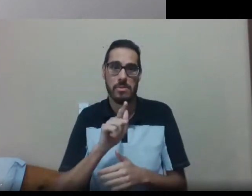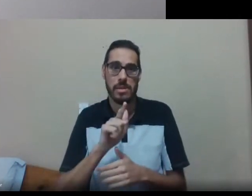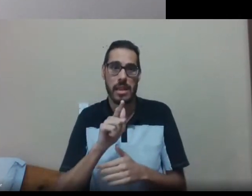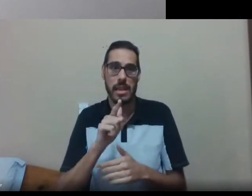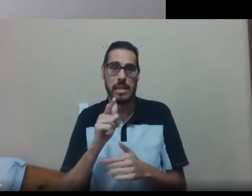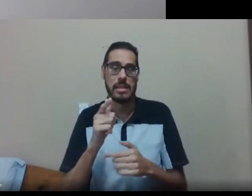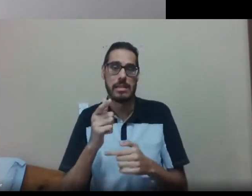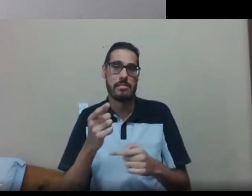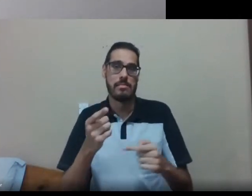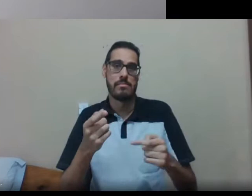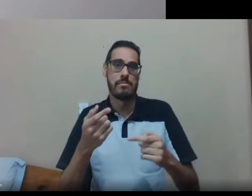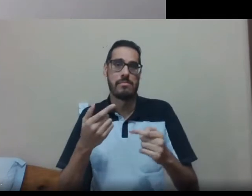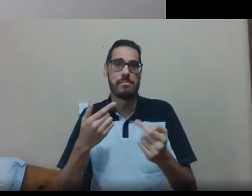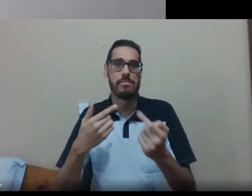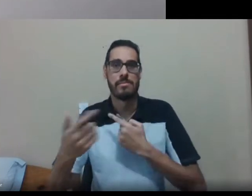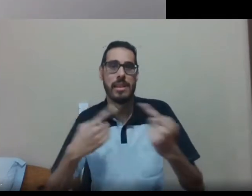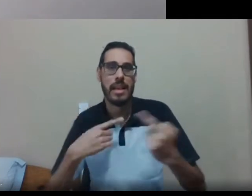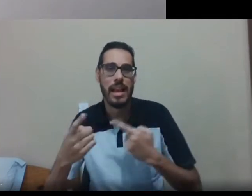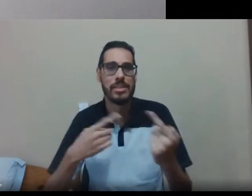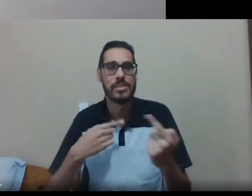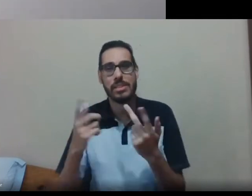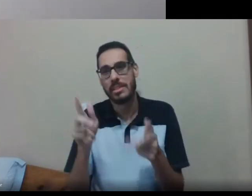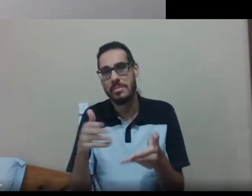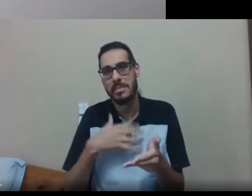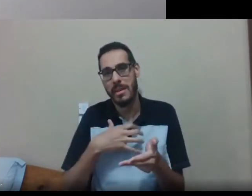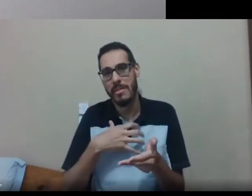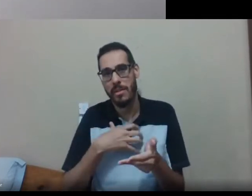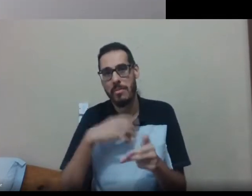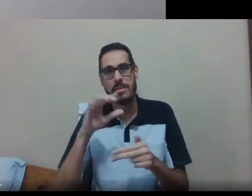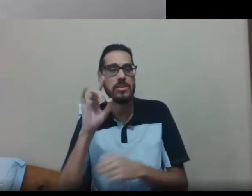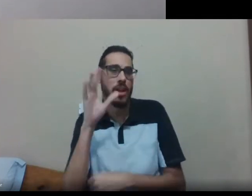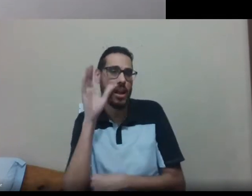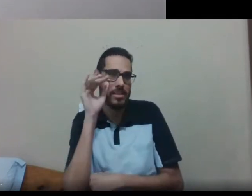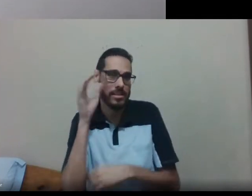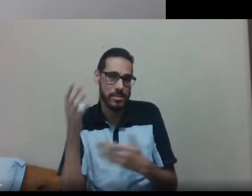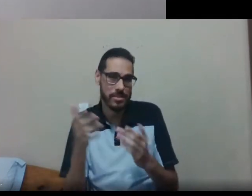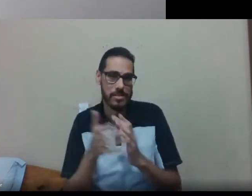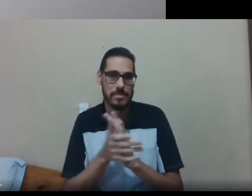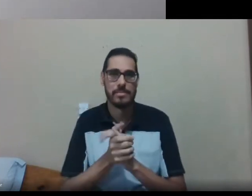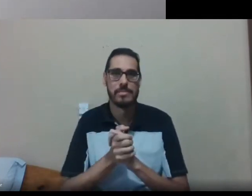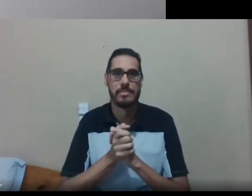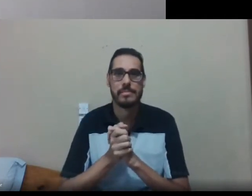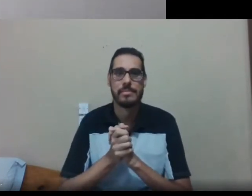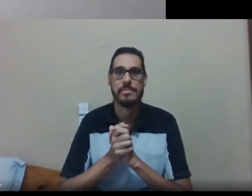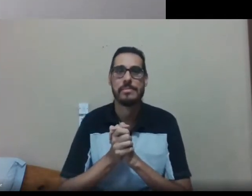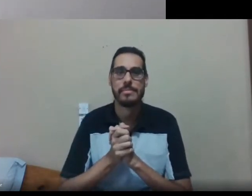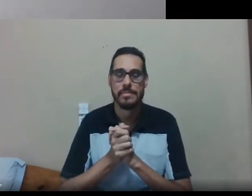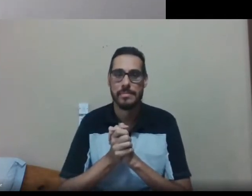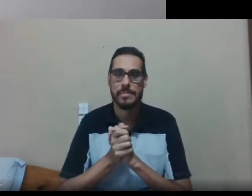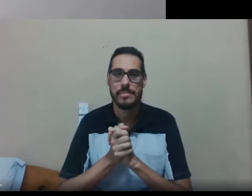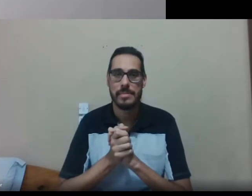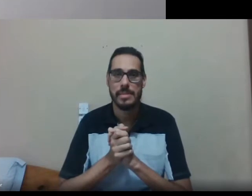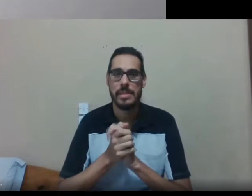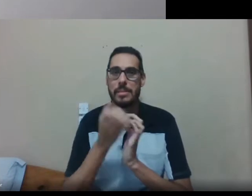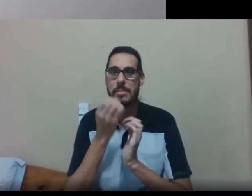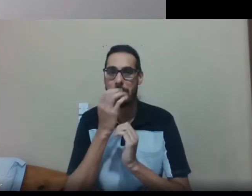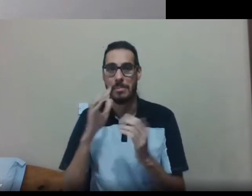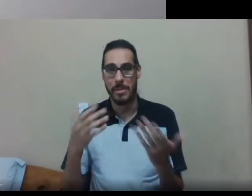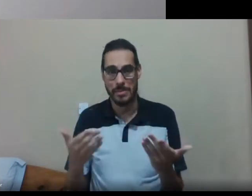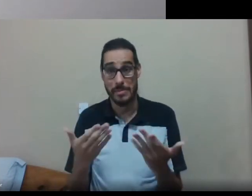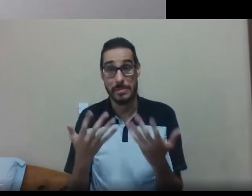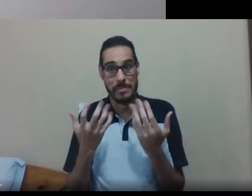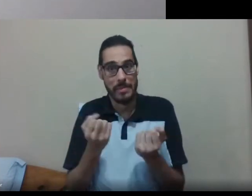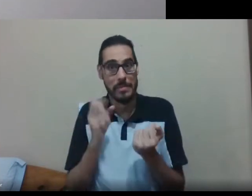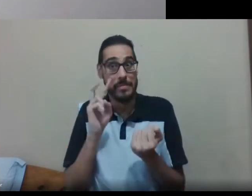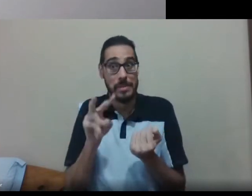Bom, enfim, vamos ver o que vai, como que vai acontecer. A gente vai dar sequência. Nós quisemos, inclusive, pensar nesse